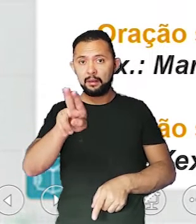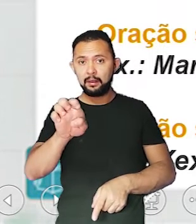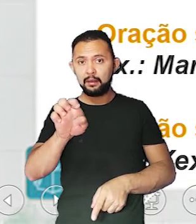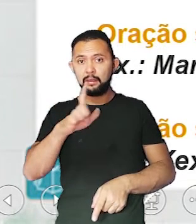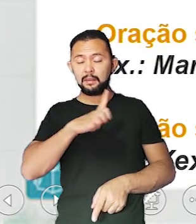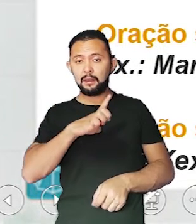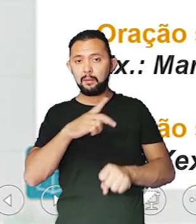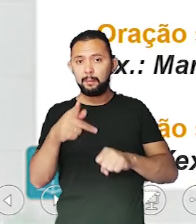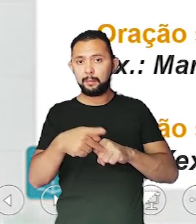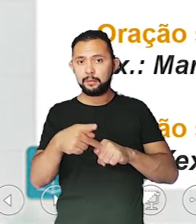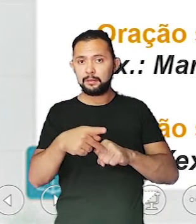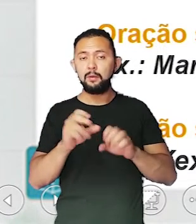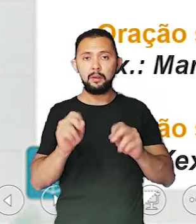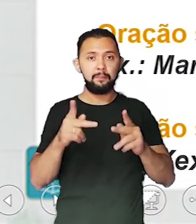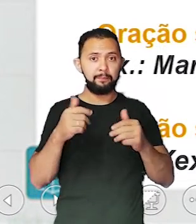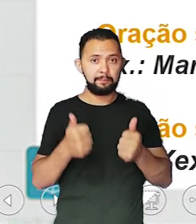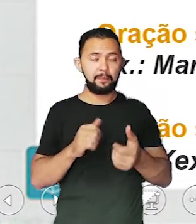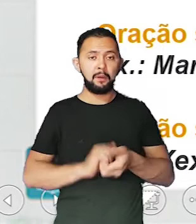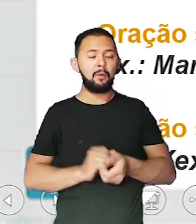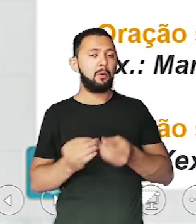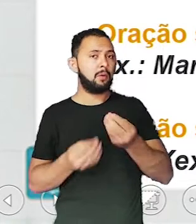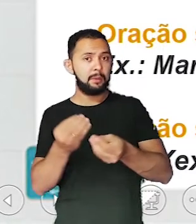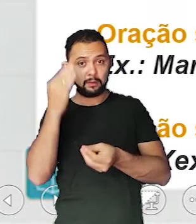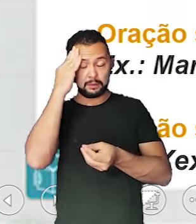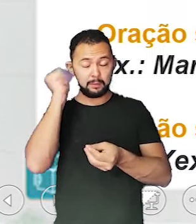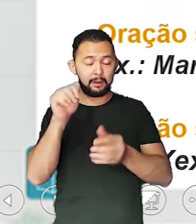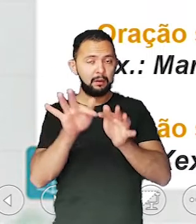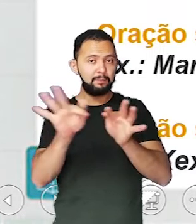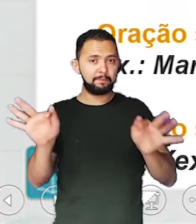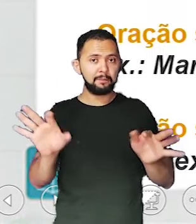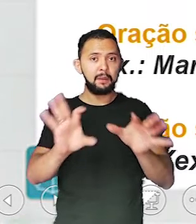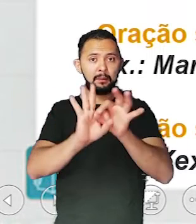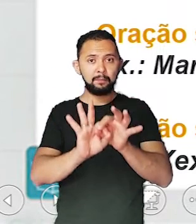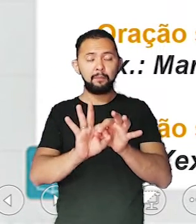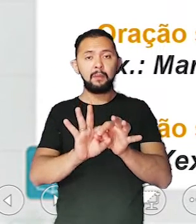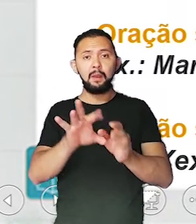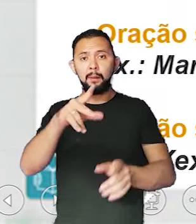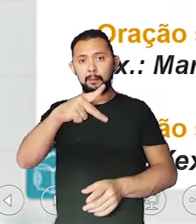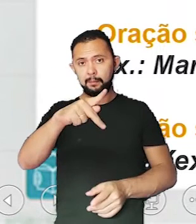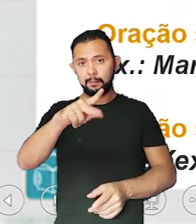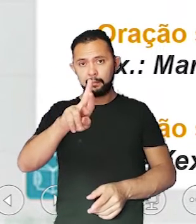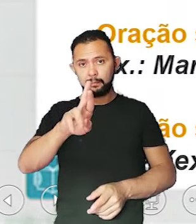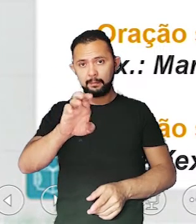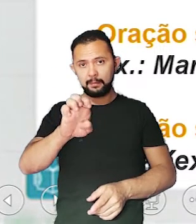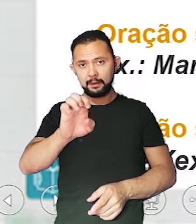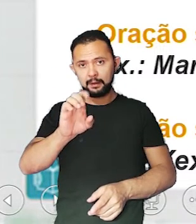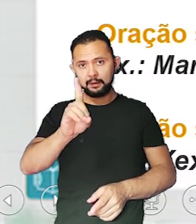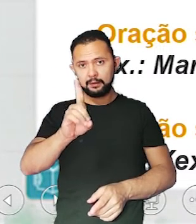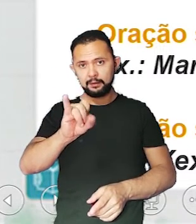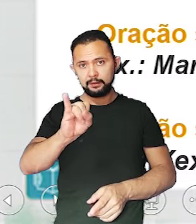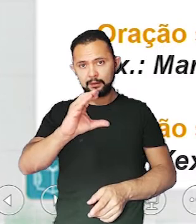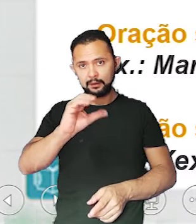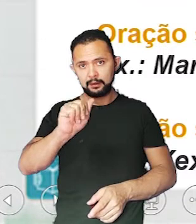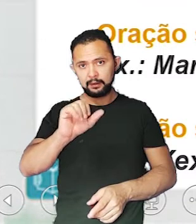Oração subordinada predicativa. Como é que eu vou saber que ela é predicativa agora? Vejam só. Verbo